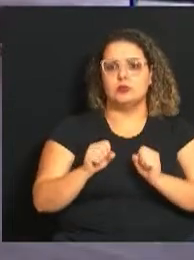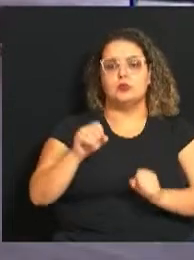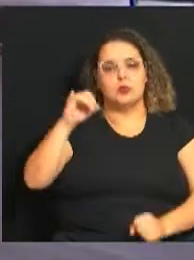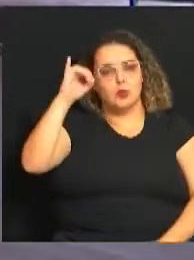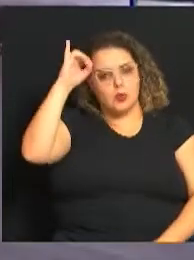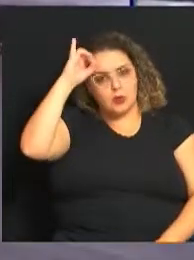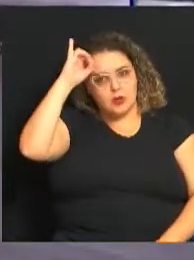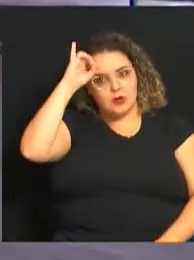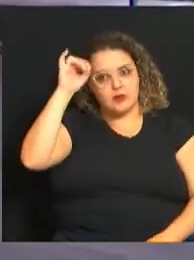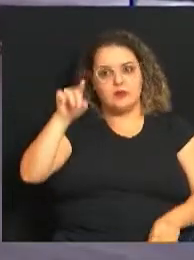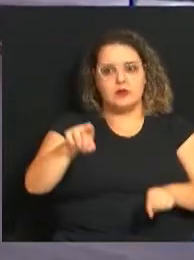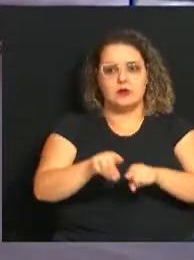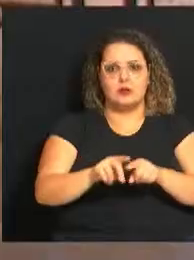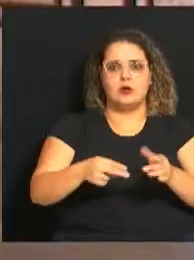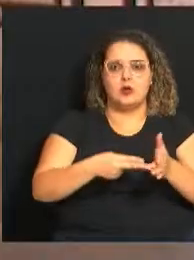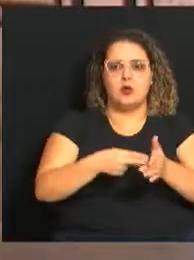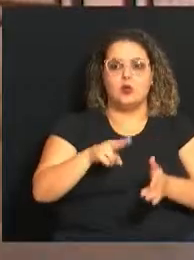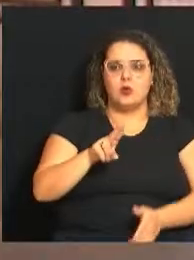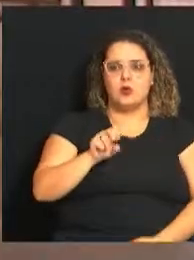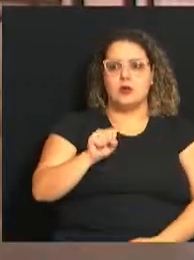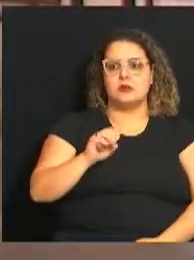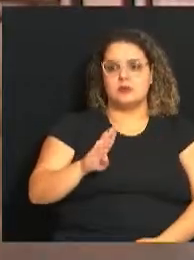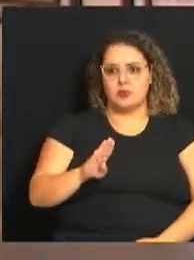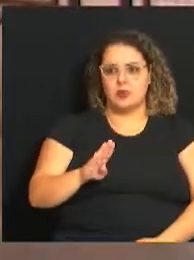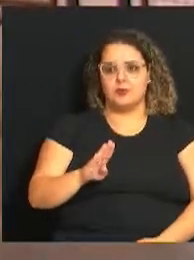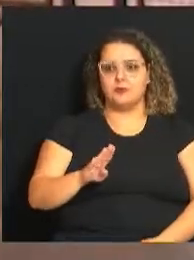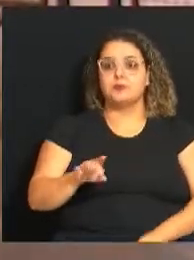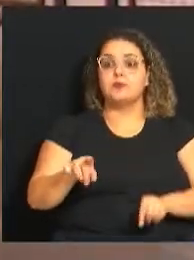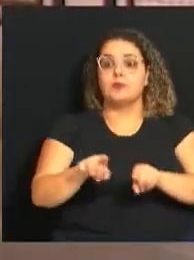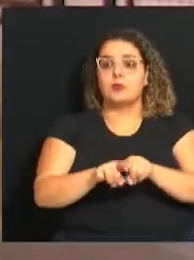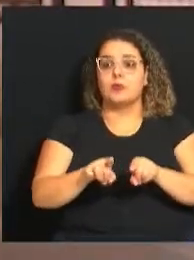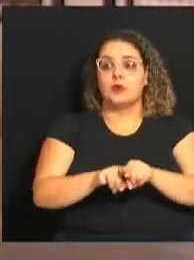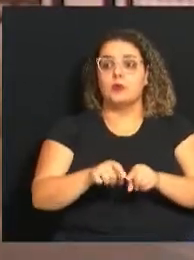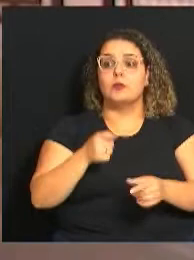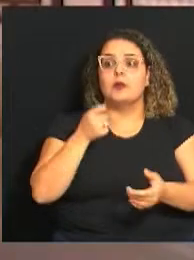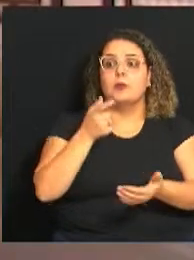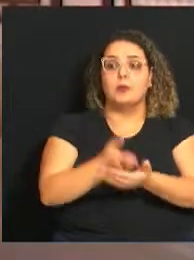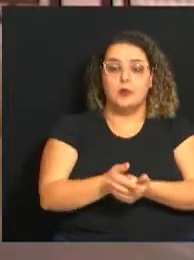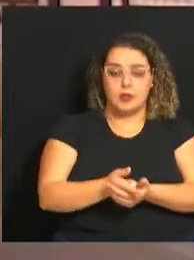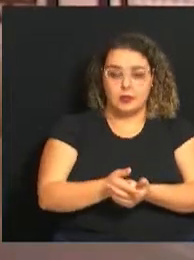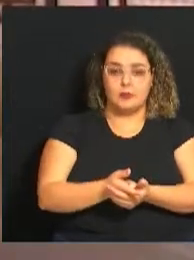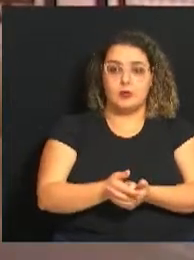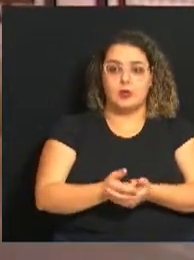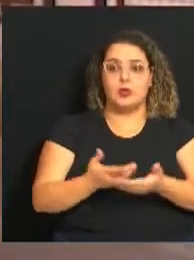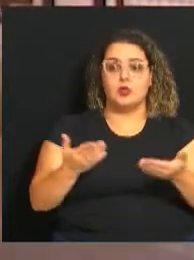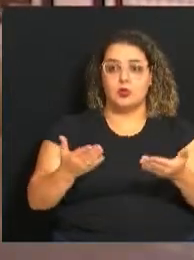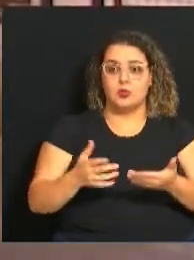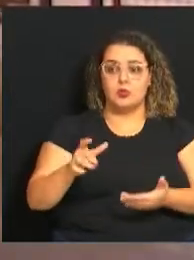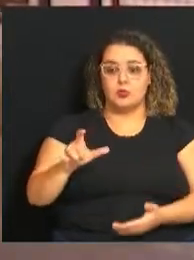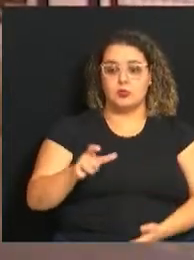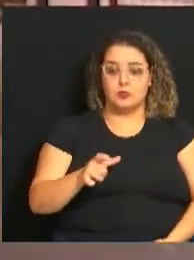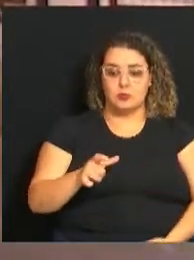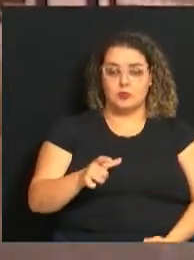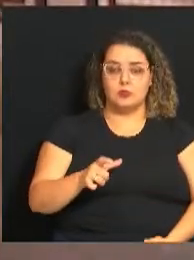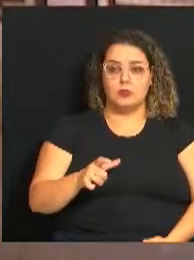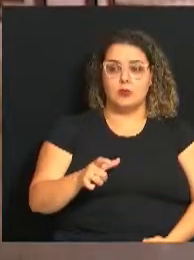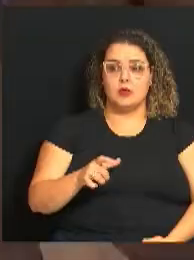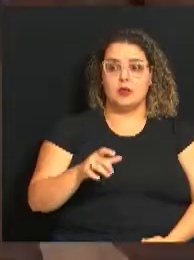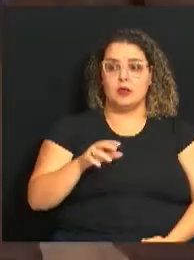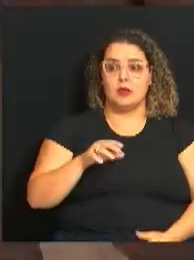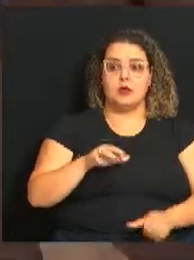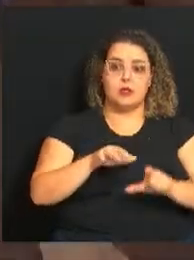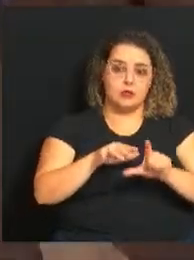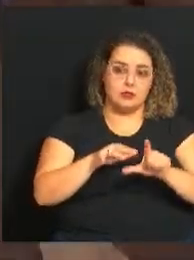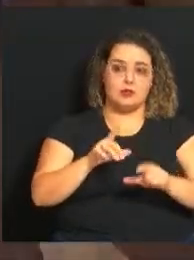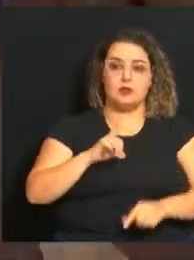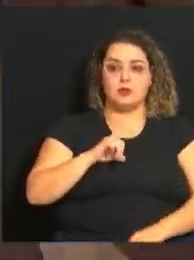e carregamento USB. Além disso, os meios de pagamento, que hoje são por bilhete único e QR Code, vão ganhar